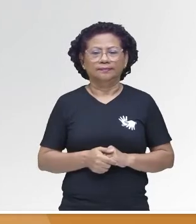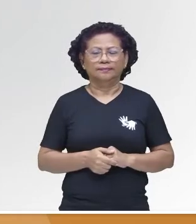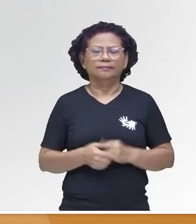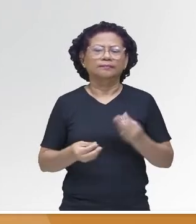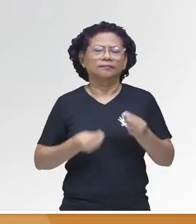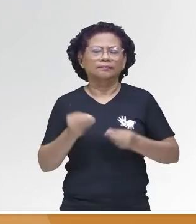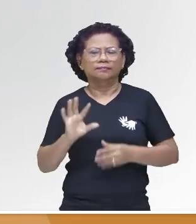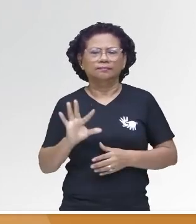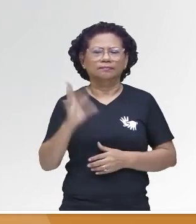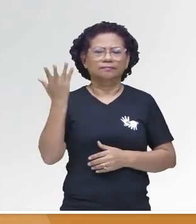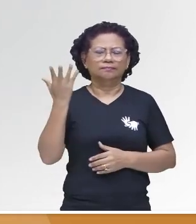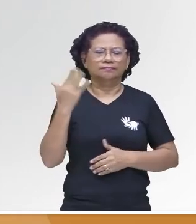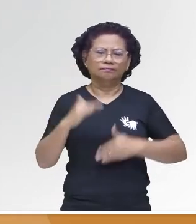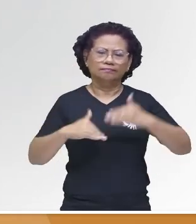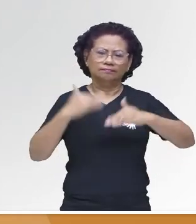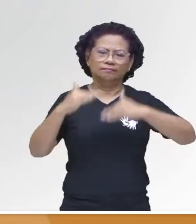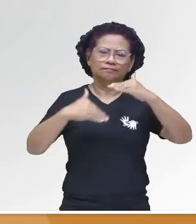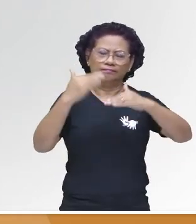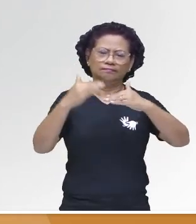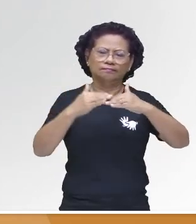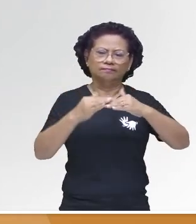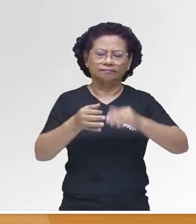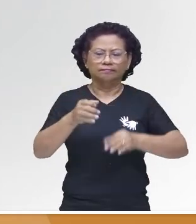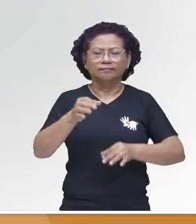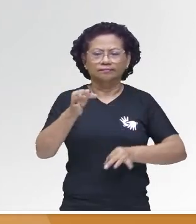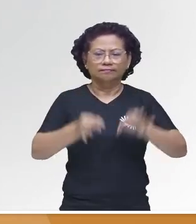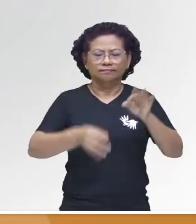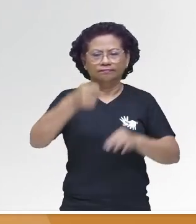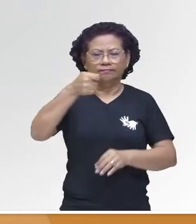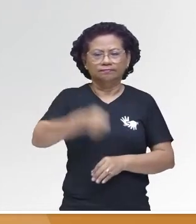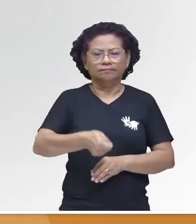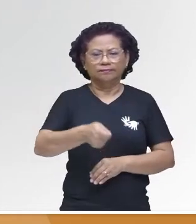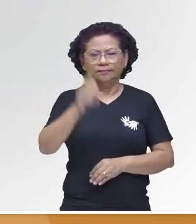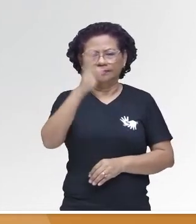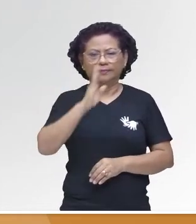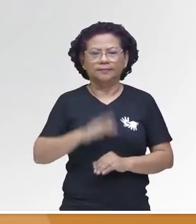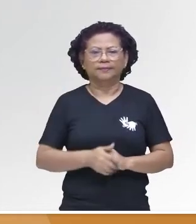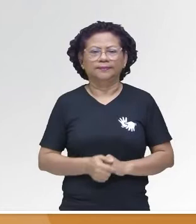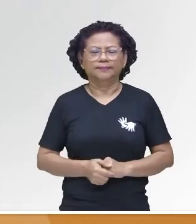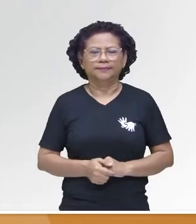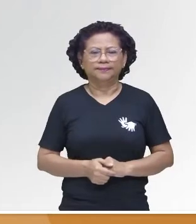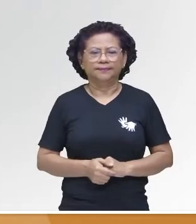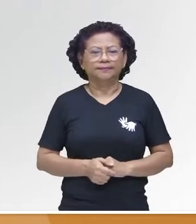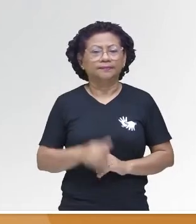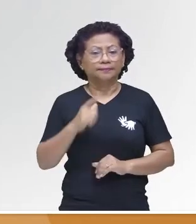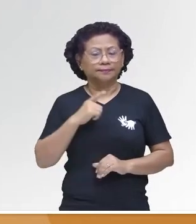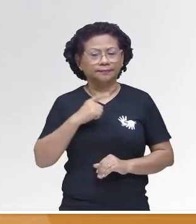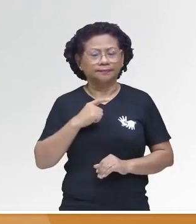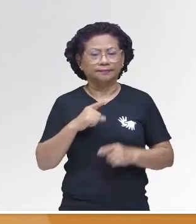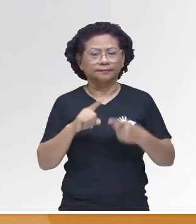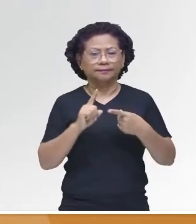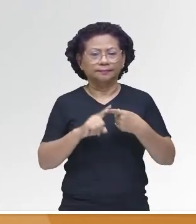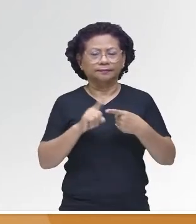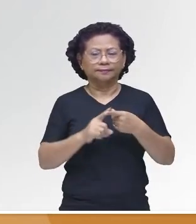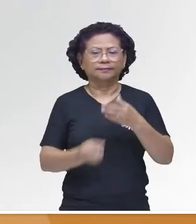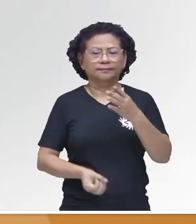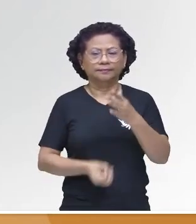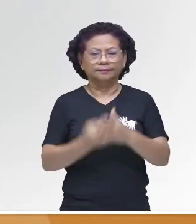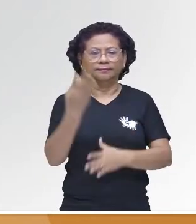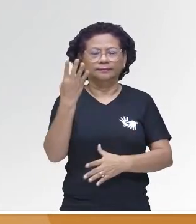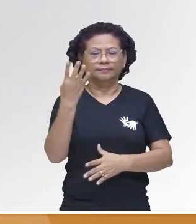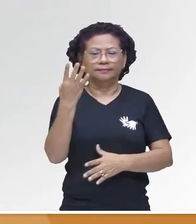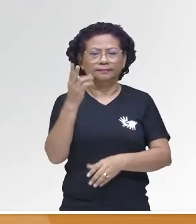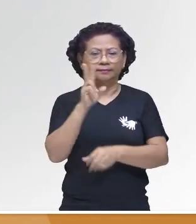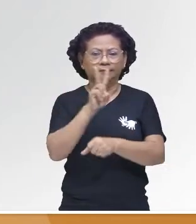desenvolvimento maior do processo jurídico no Brasil. Então nós temos aí, além disso, a criação da Guarda